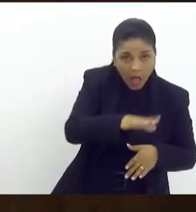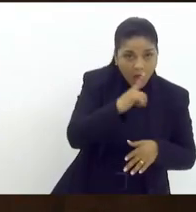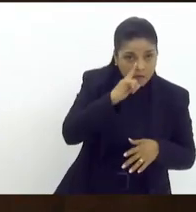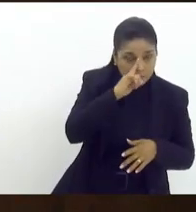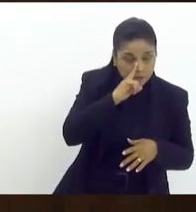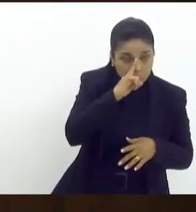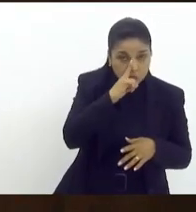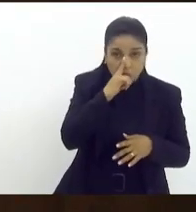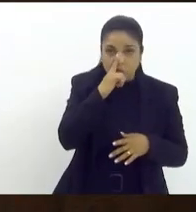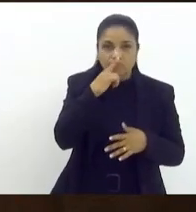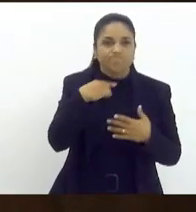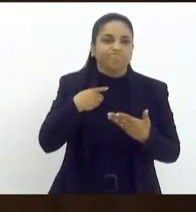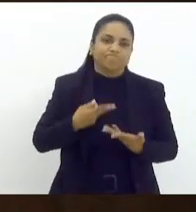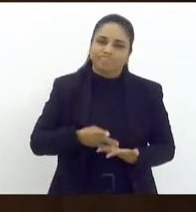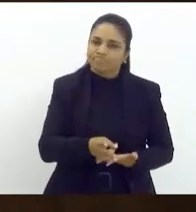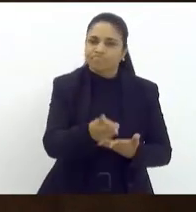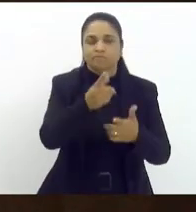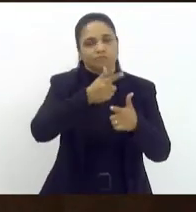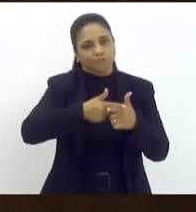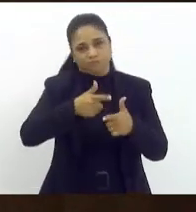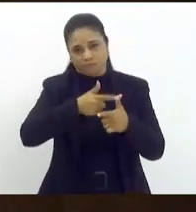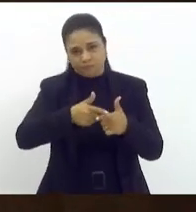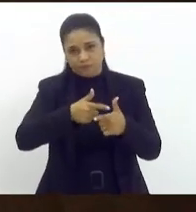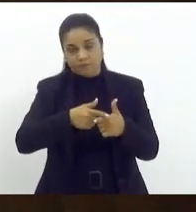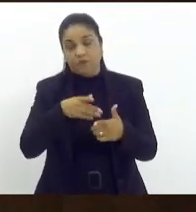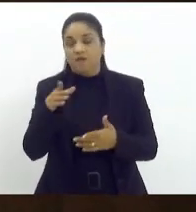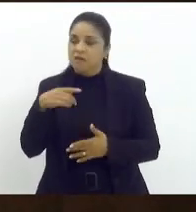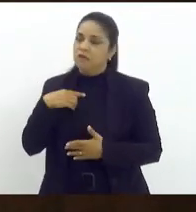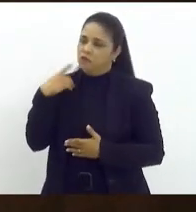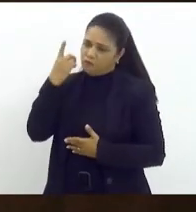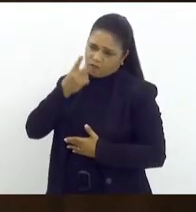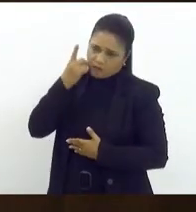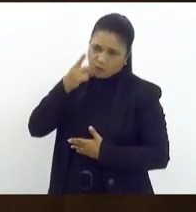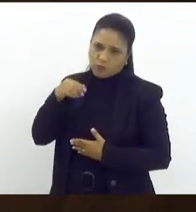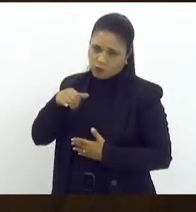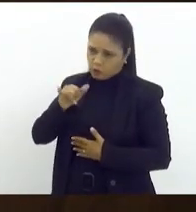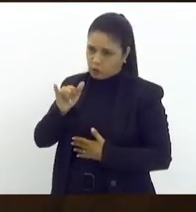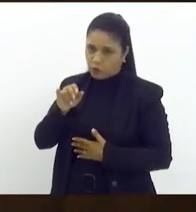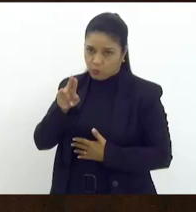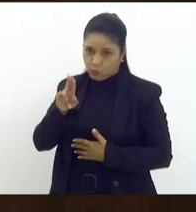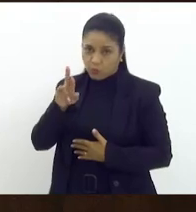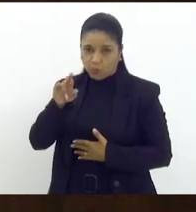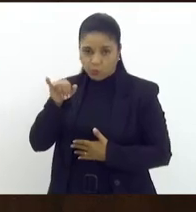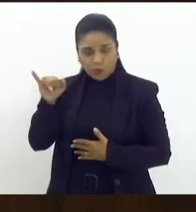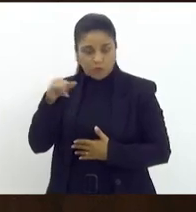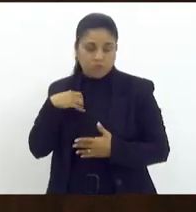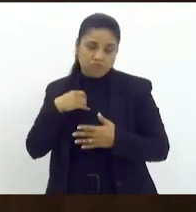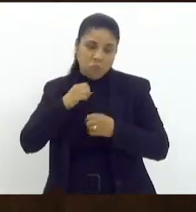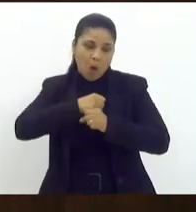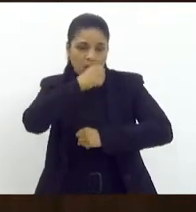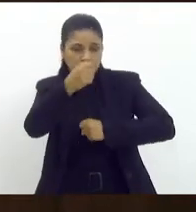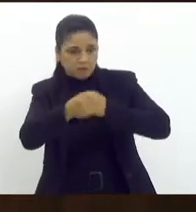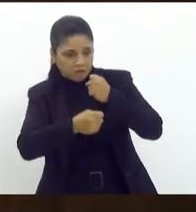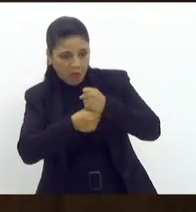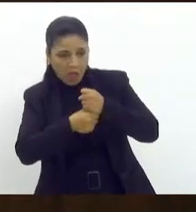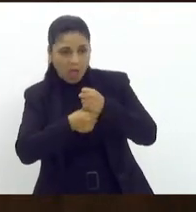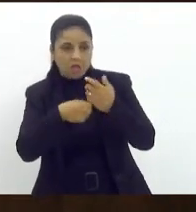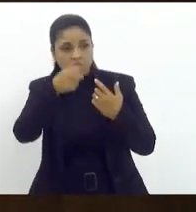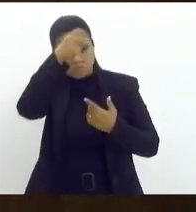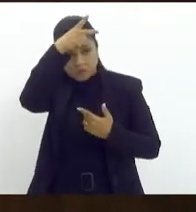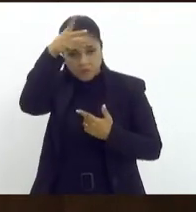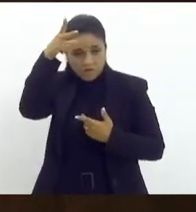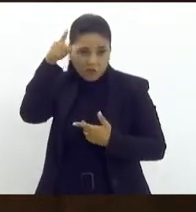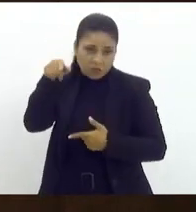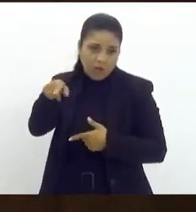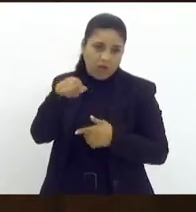Petrópolis porque o deputado Yuri mais cedo ou mais tarde talvez nos deixa que o ano que vem porque será prefeito de